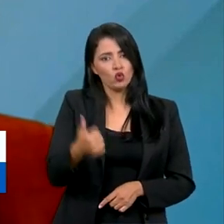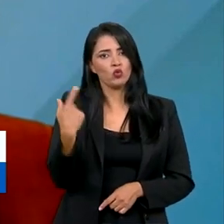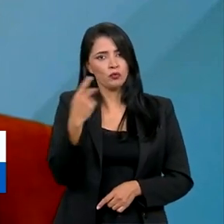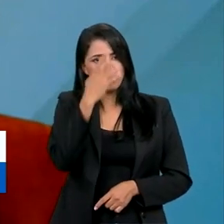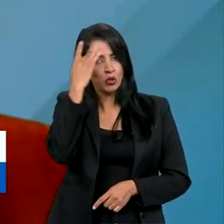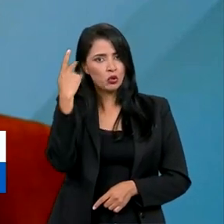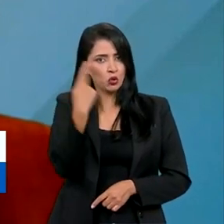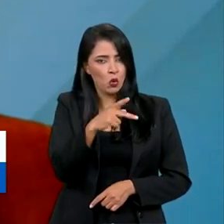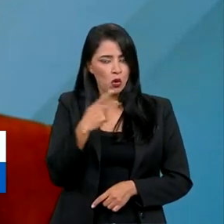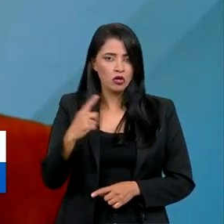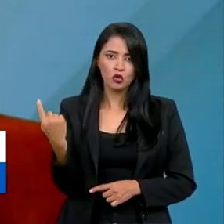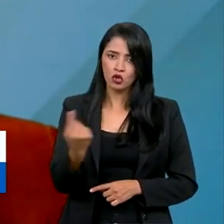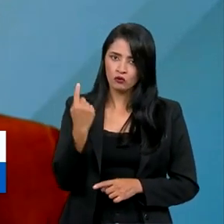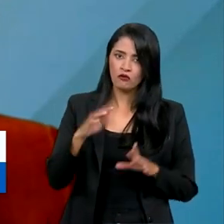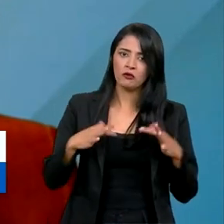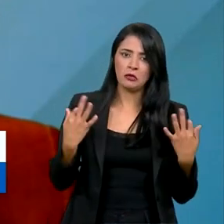produção individuais e familiares